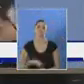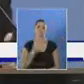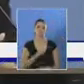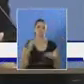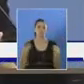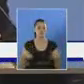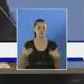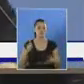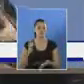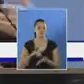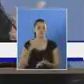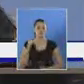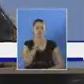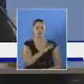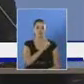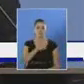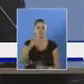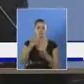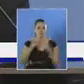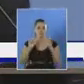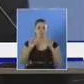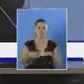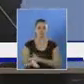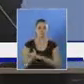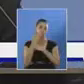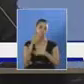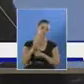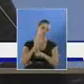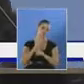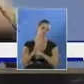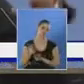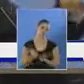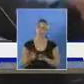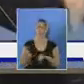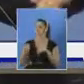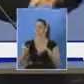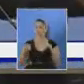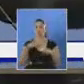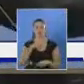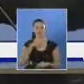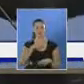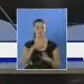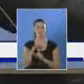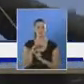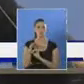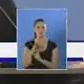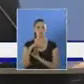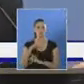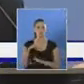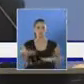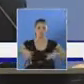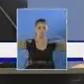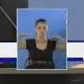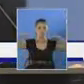precisamos que a R continue cuidando da rua, porque ali tem alguns jardins com matos